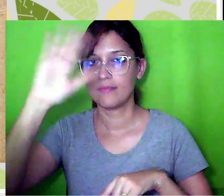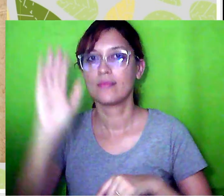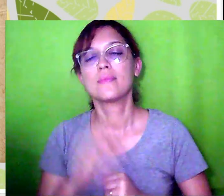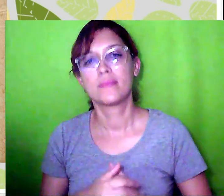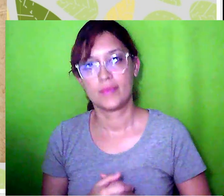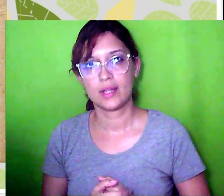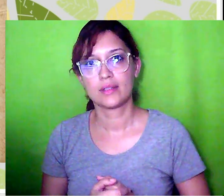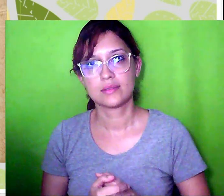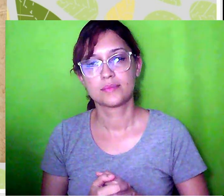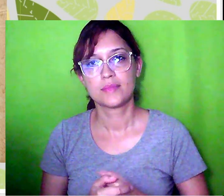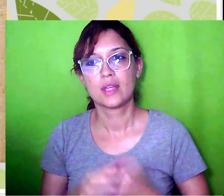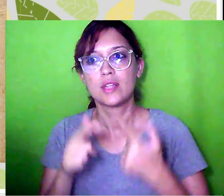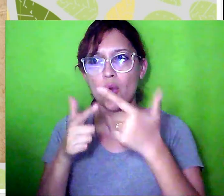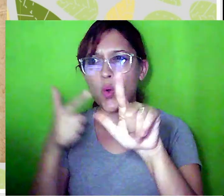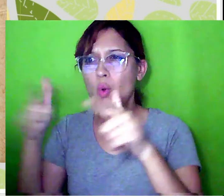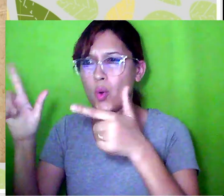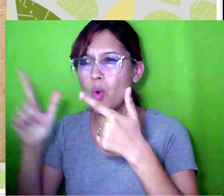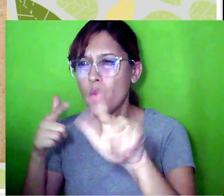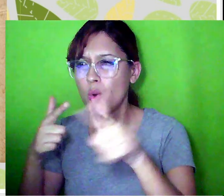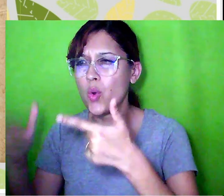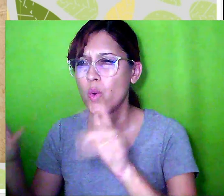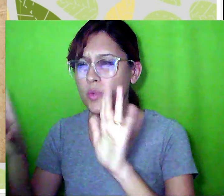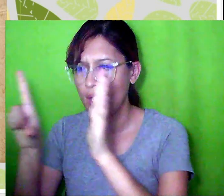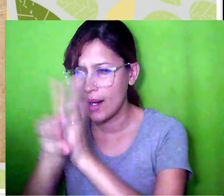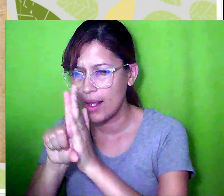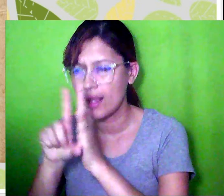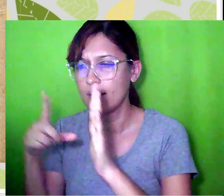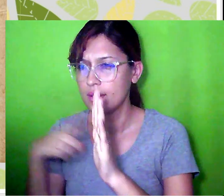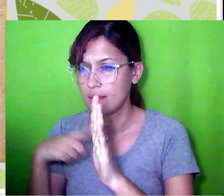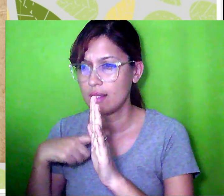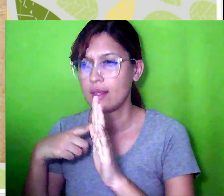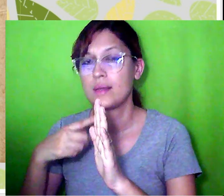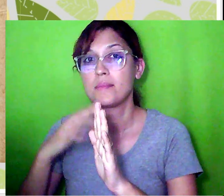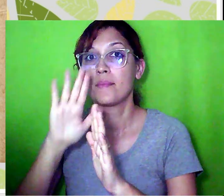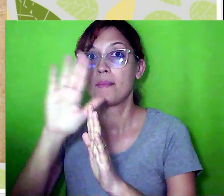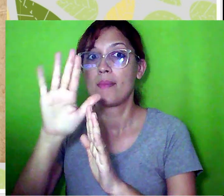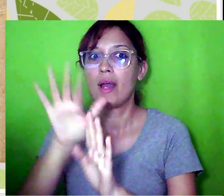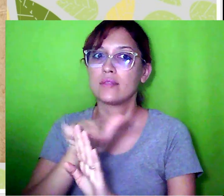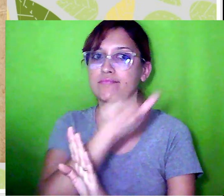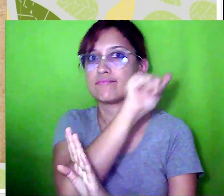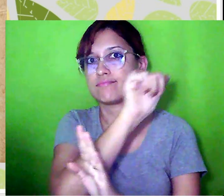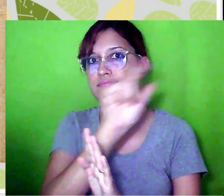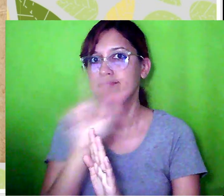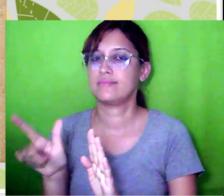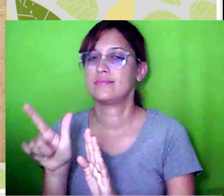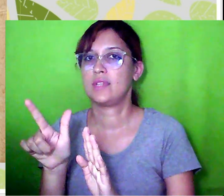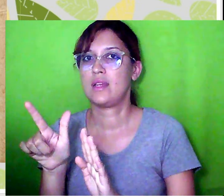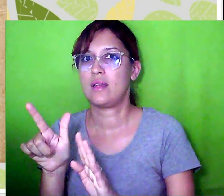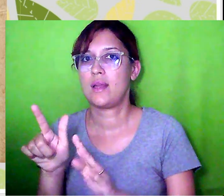É a lei que é base para outras leis.